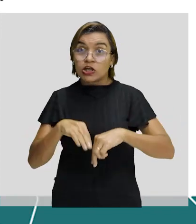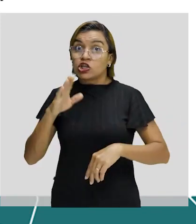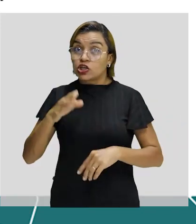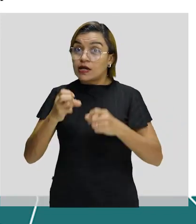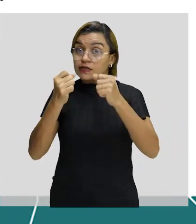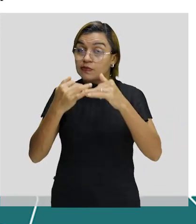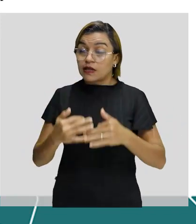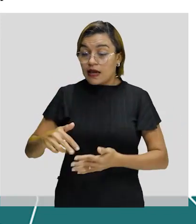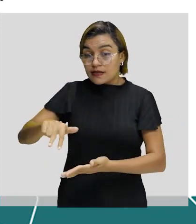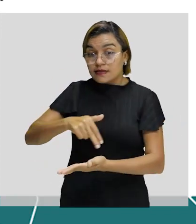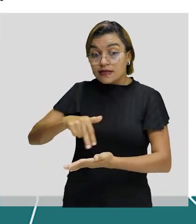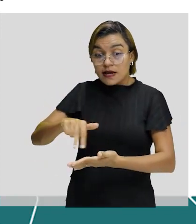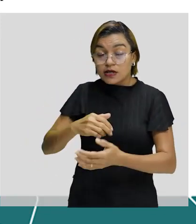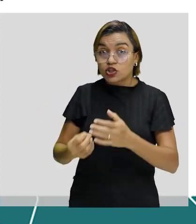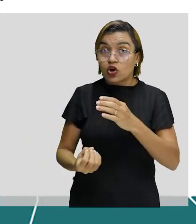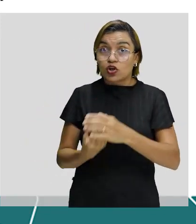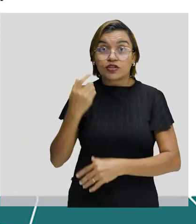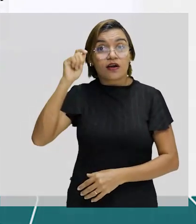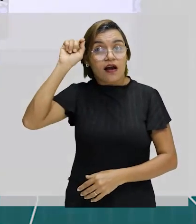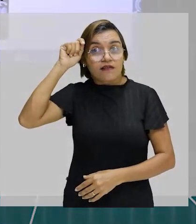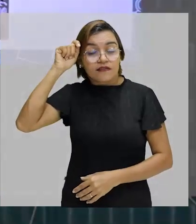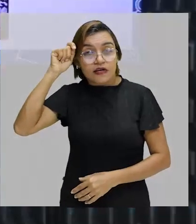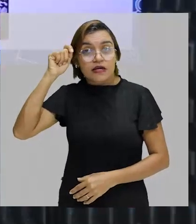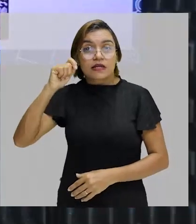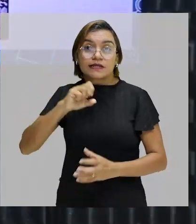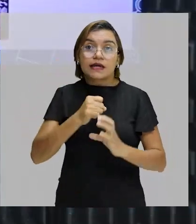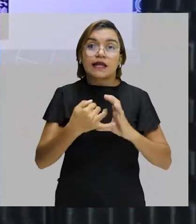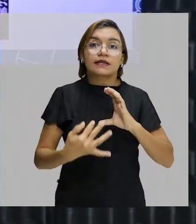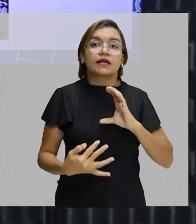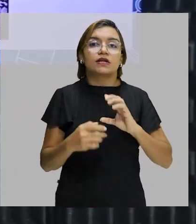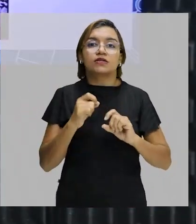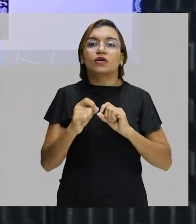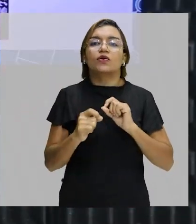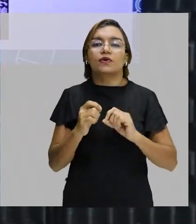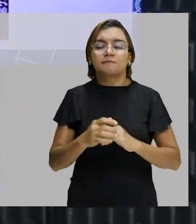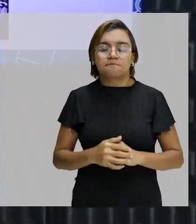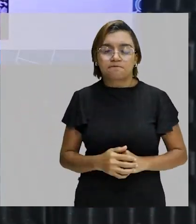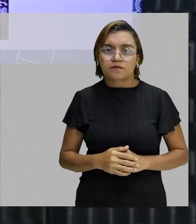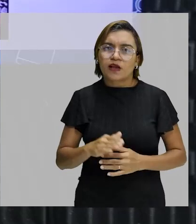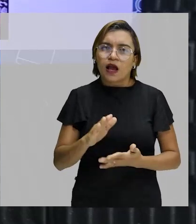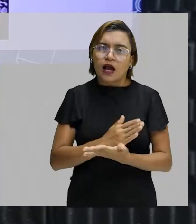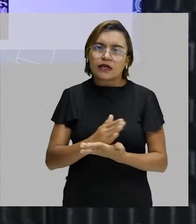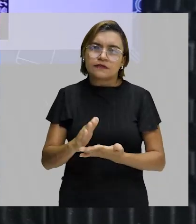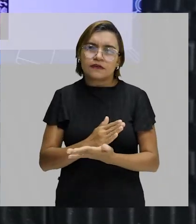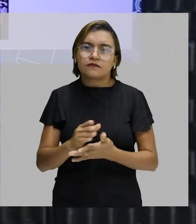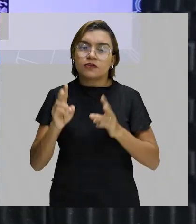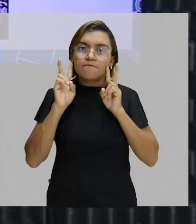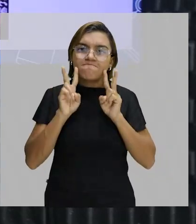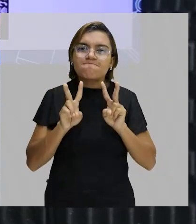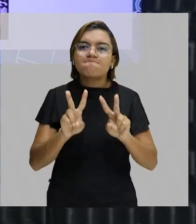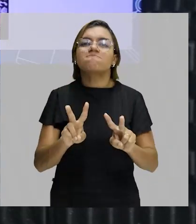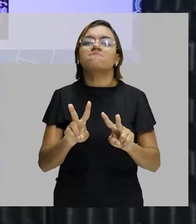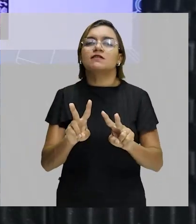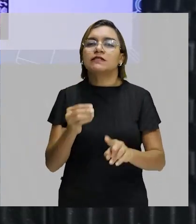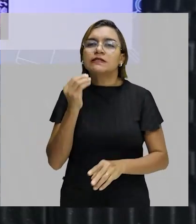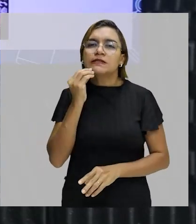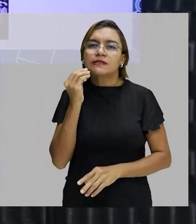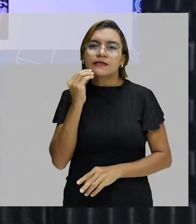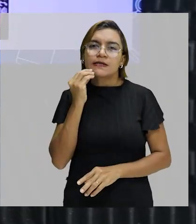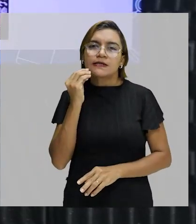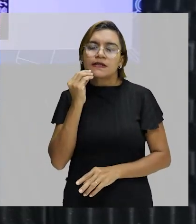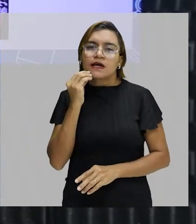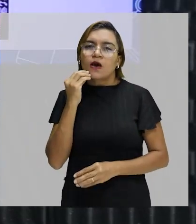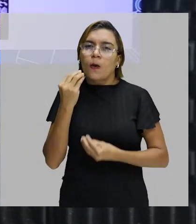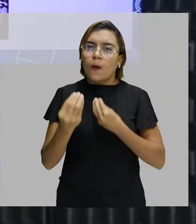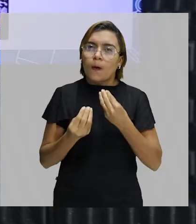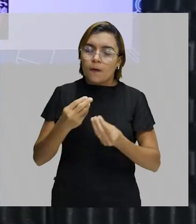que as danças de origem africana, elas se caracterizam, elas têm uma característica que às vezes vocês podem visualmente já tentar compreender, entender,